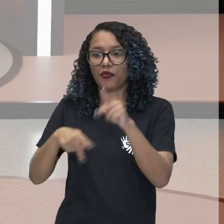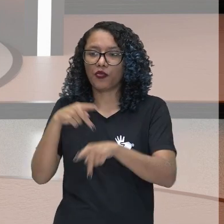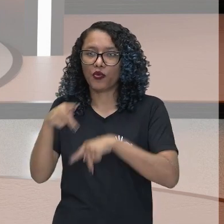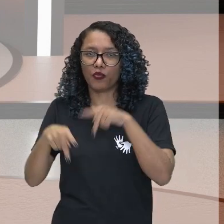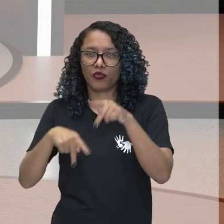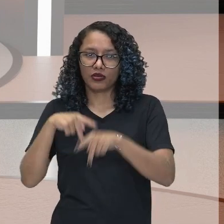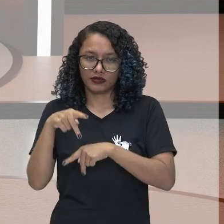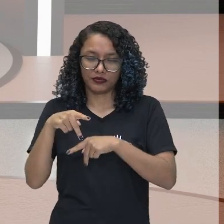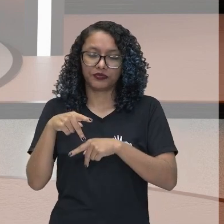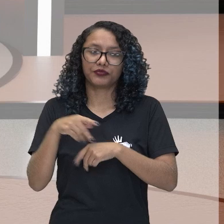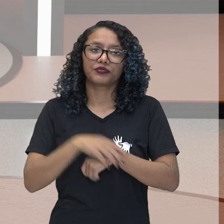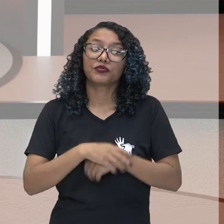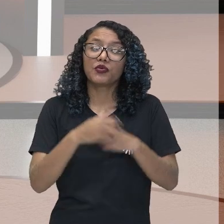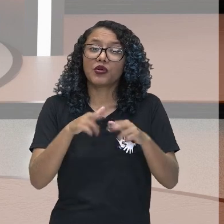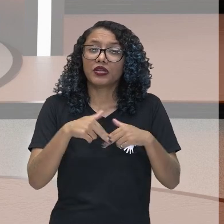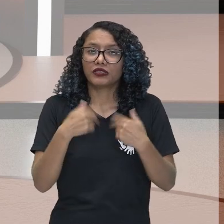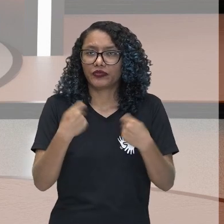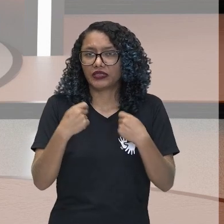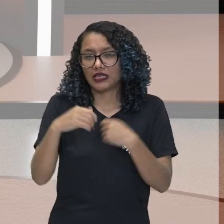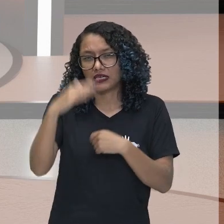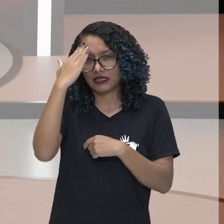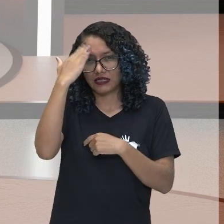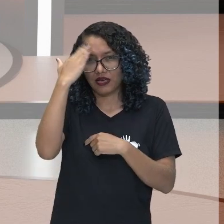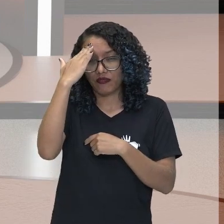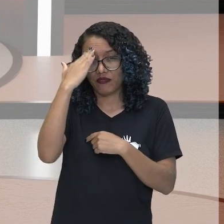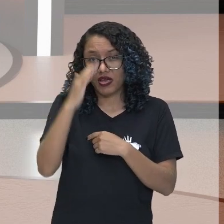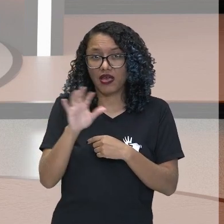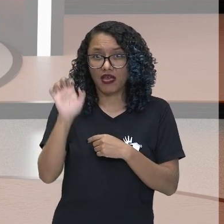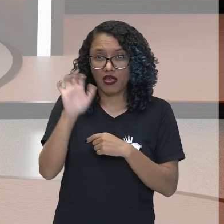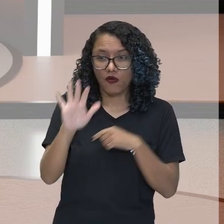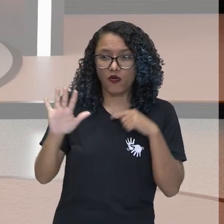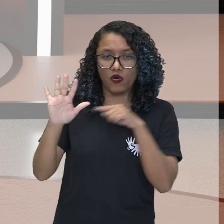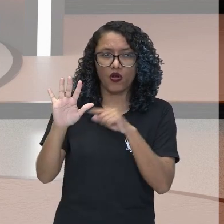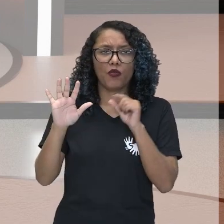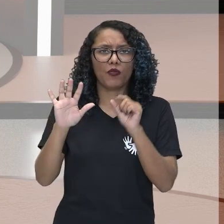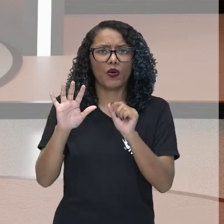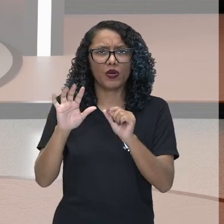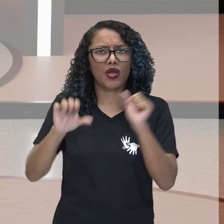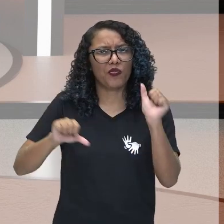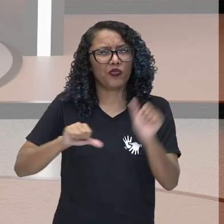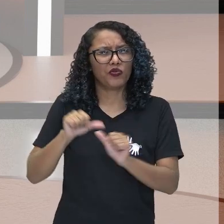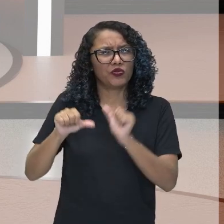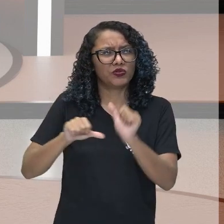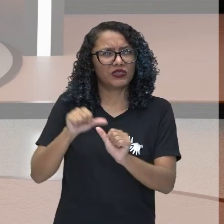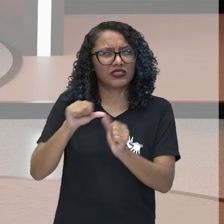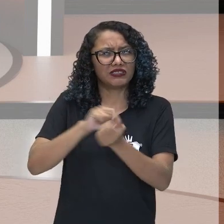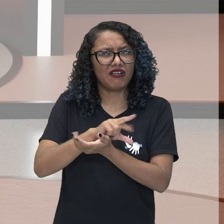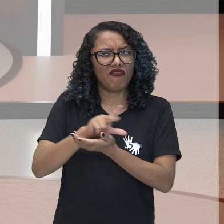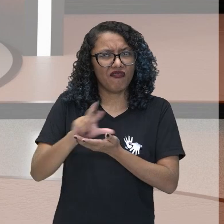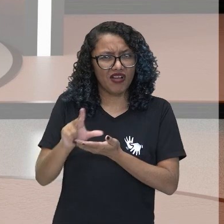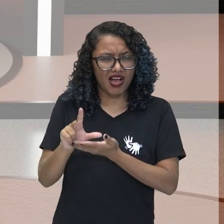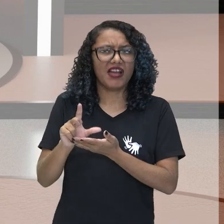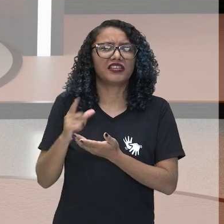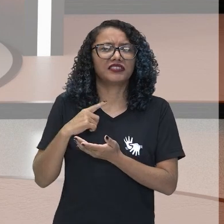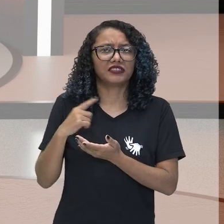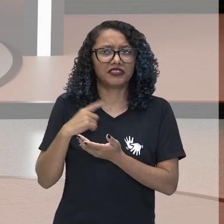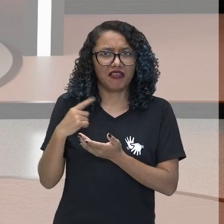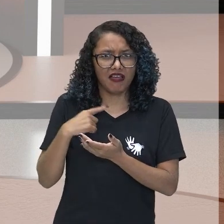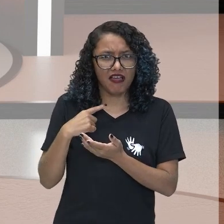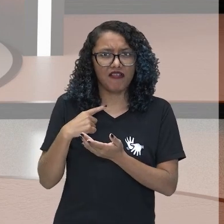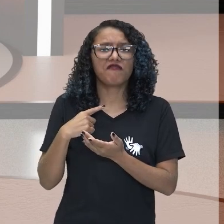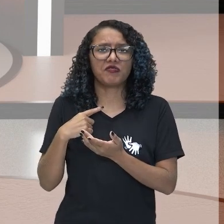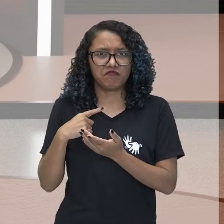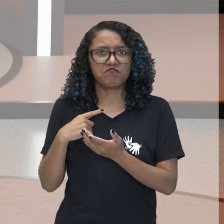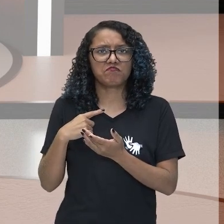tem que lembrar que o continente europeu, gente, ele passou por vários fatores históricos até